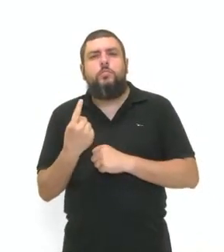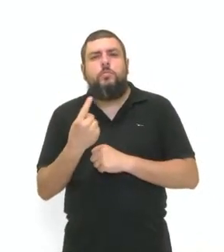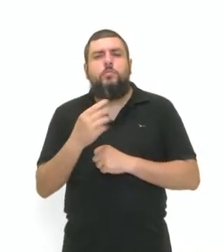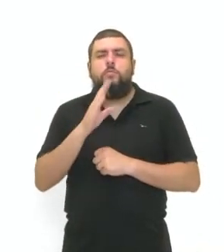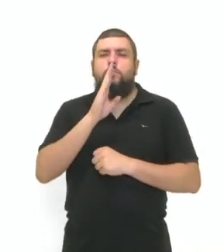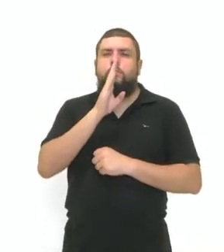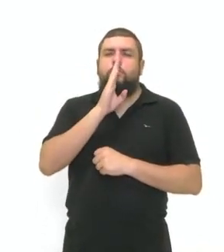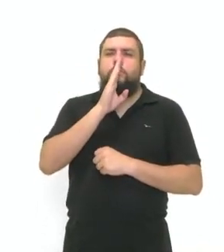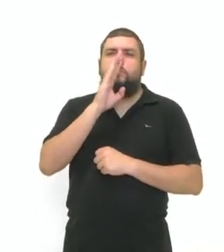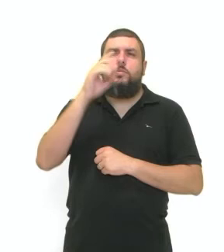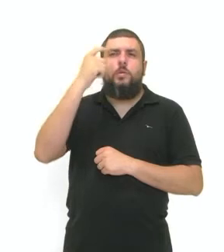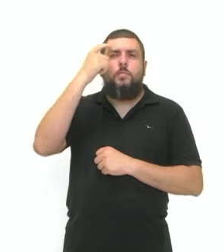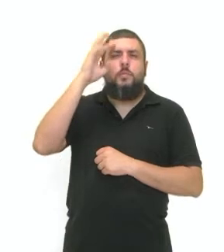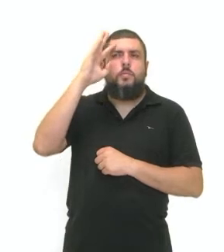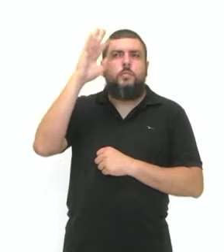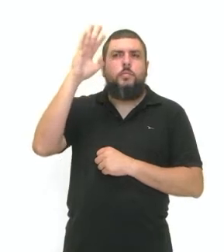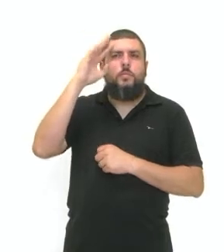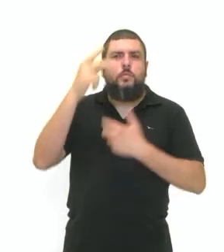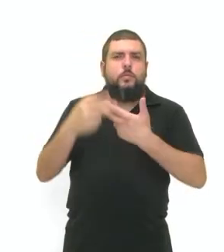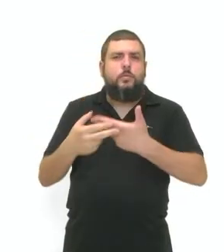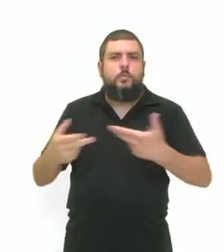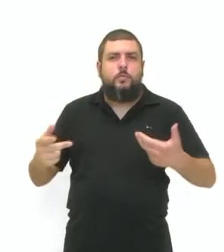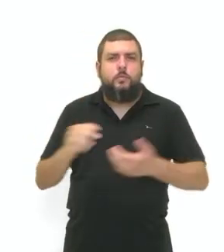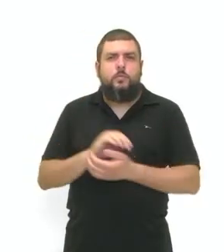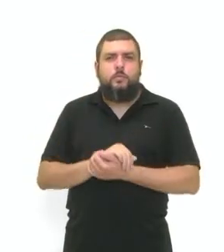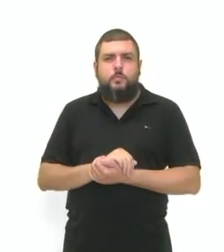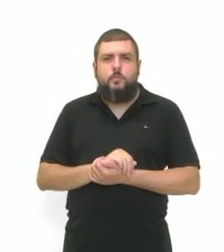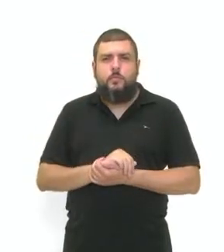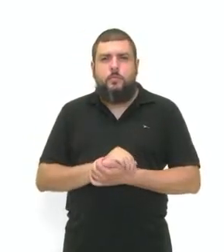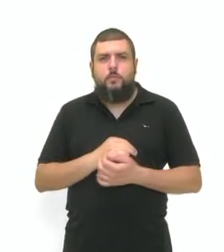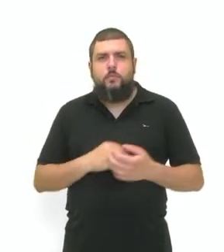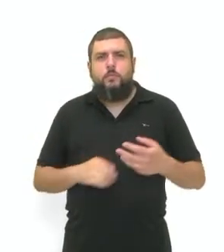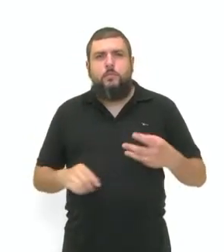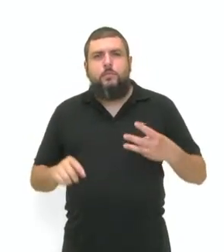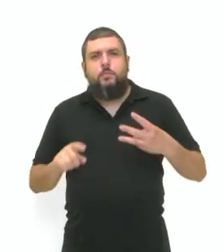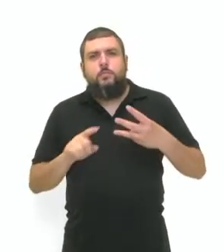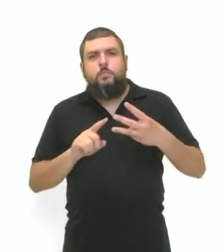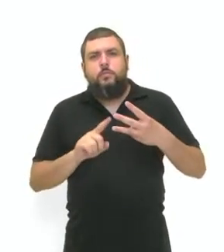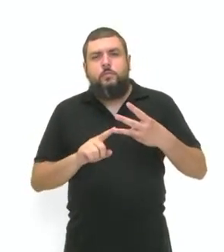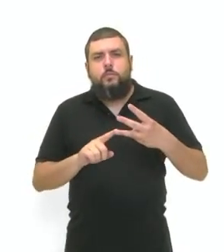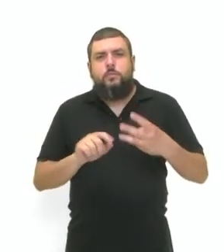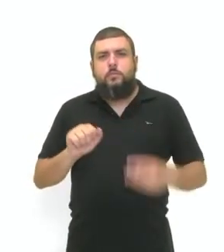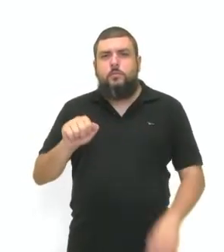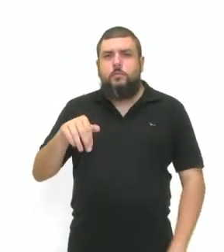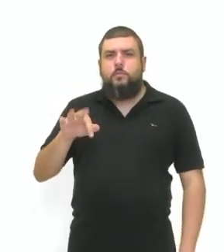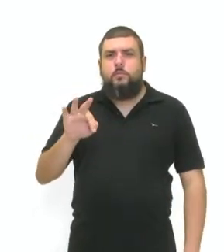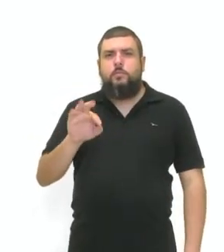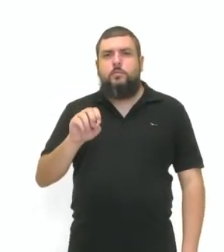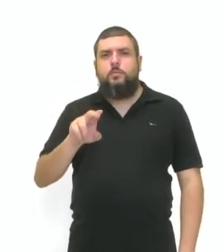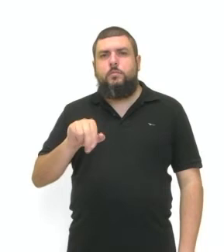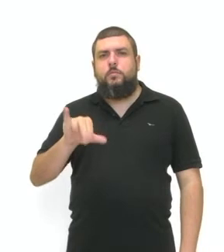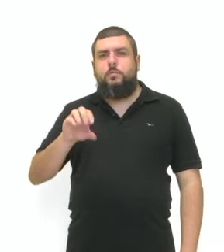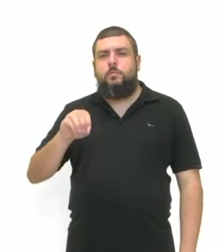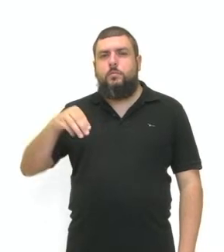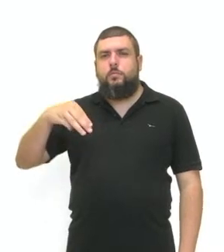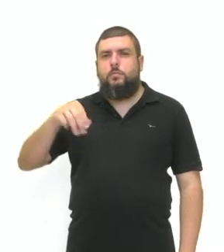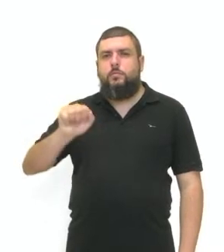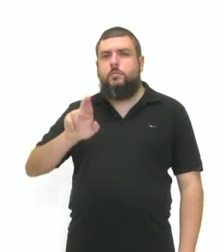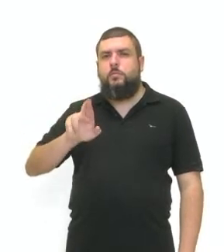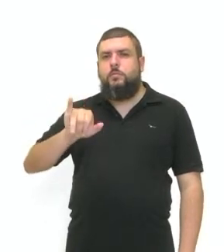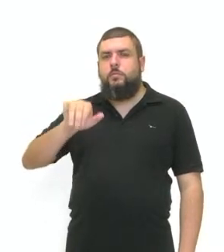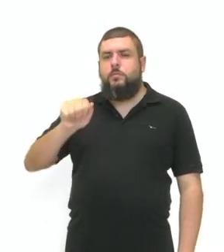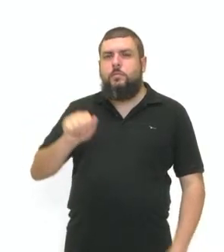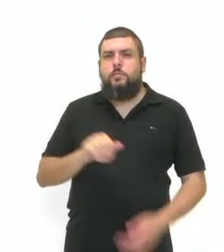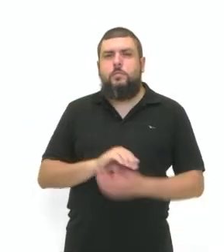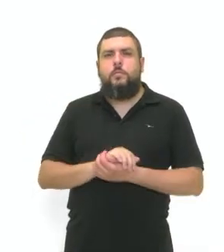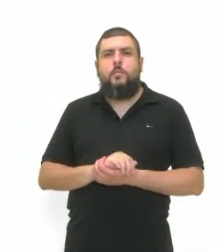coisas. Já Antônio Maria, na crônica Amanhecer no Margaridas, fechado em despovoada